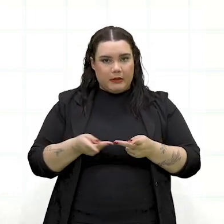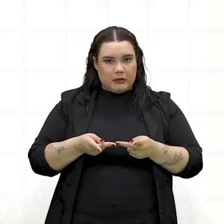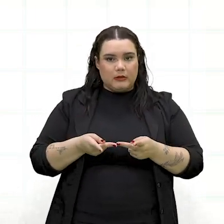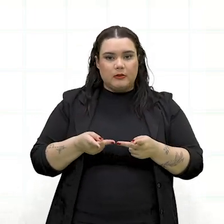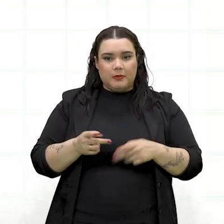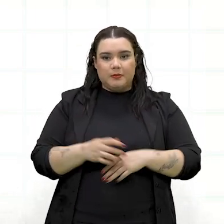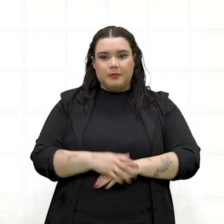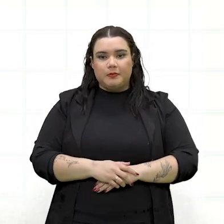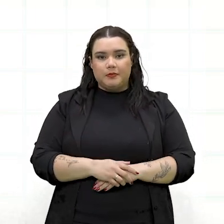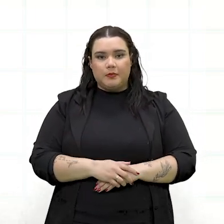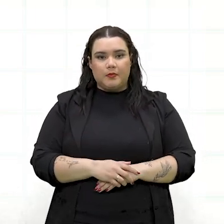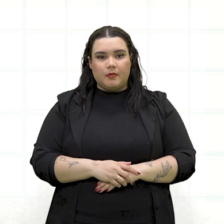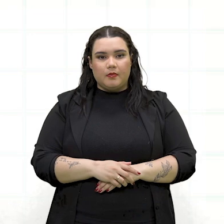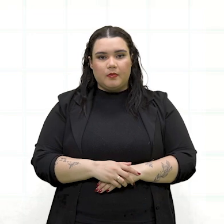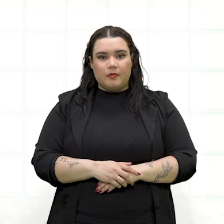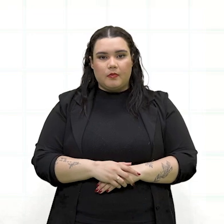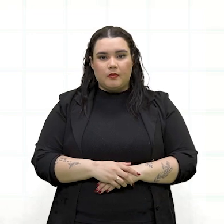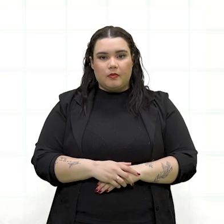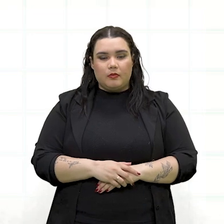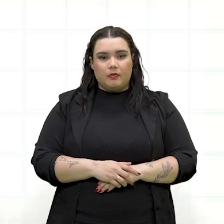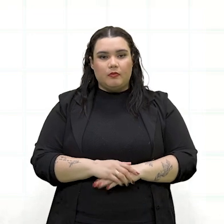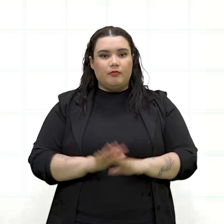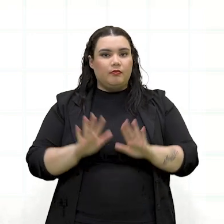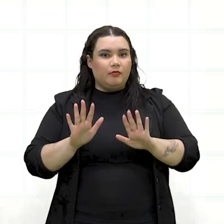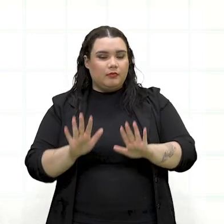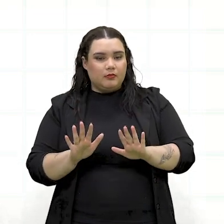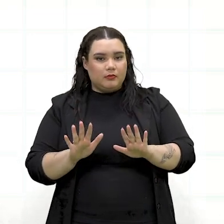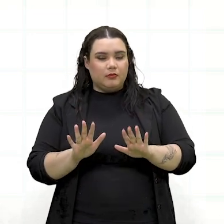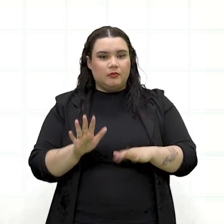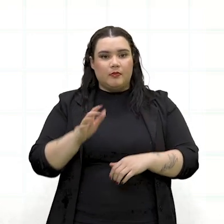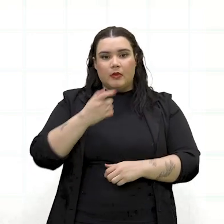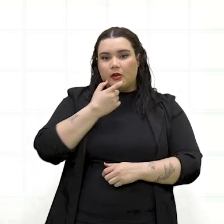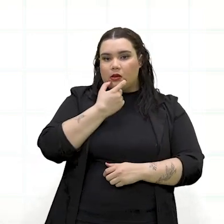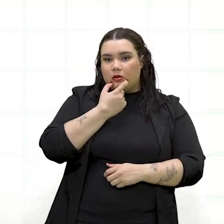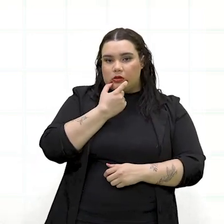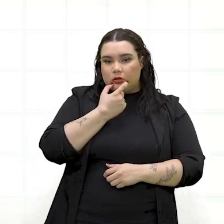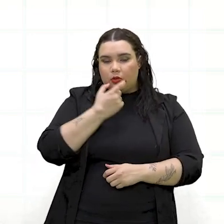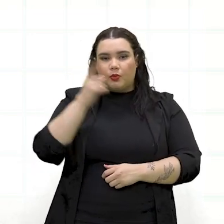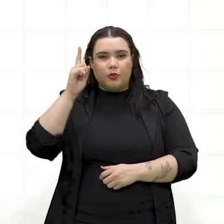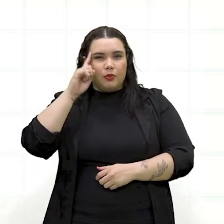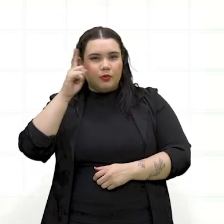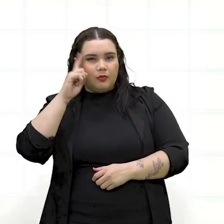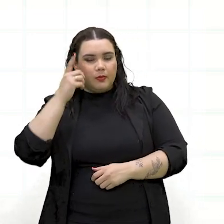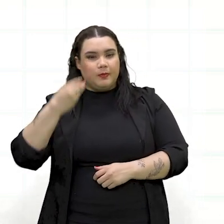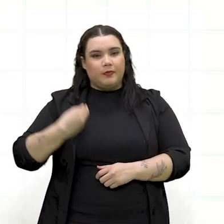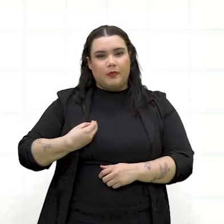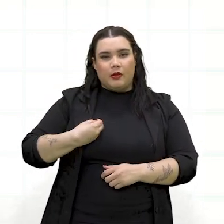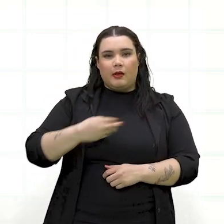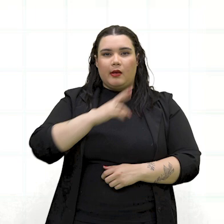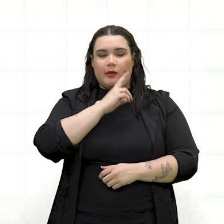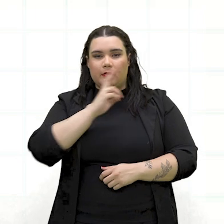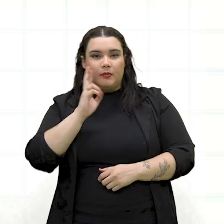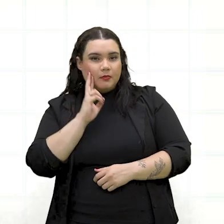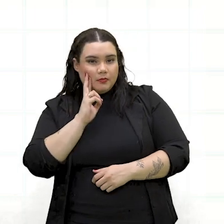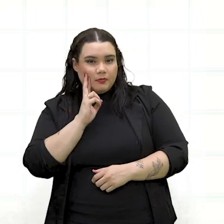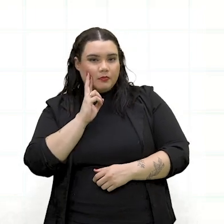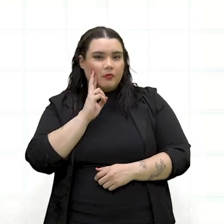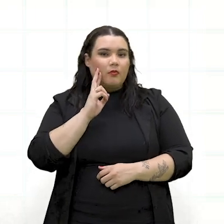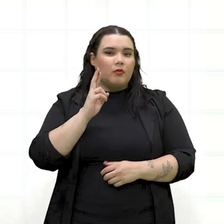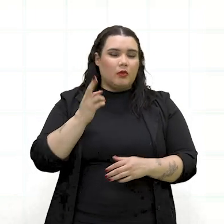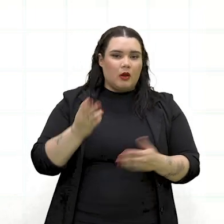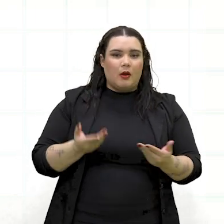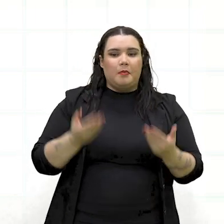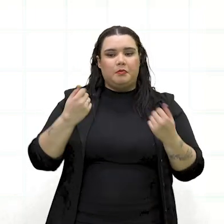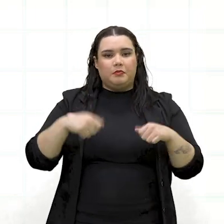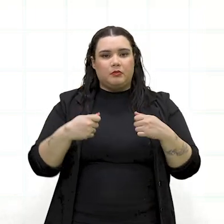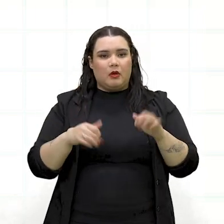pepperoni. Agora acontece que na língua inglesa, no dia a dia, em um restaurante, você não vai usar